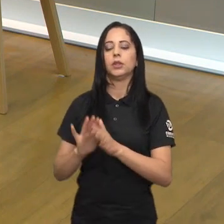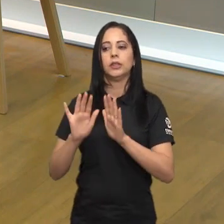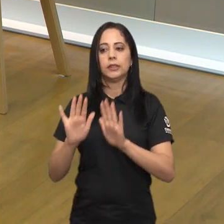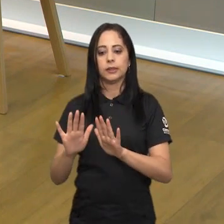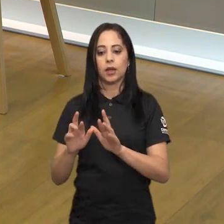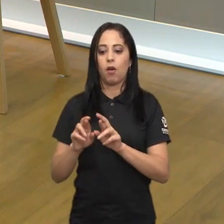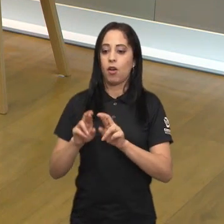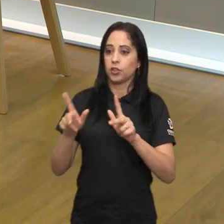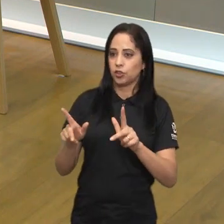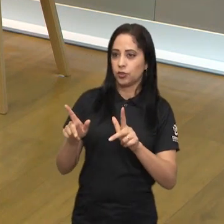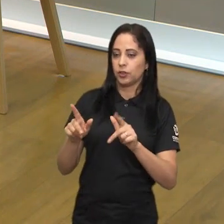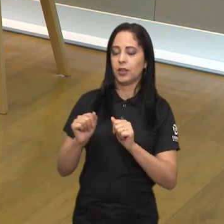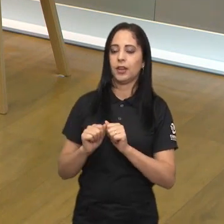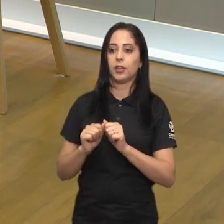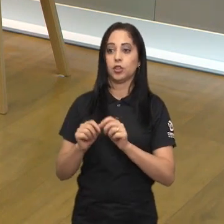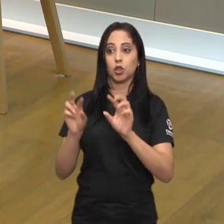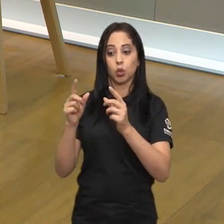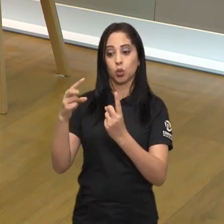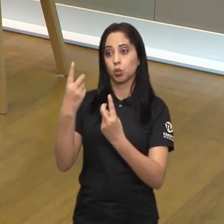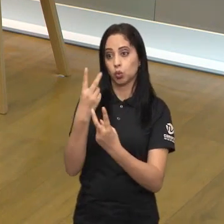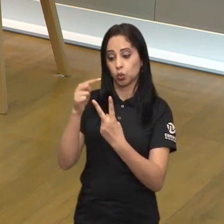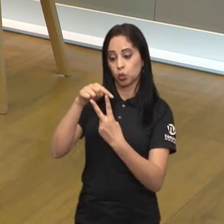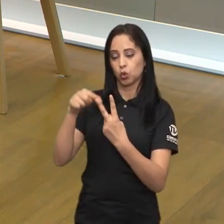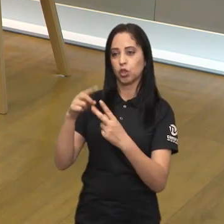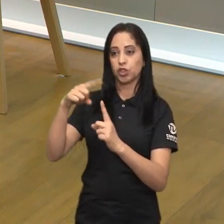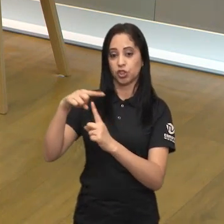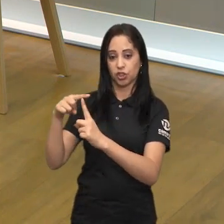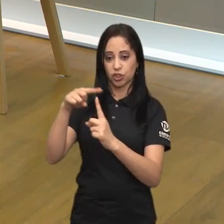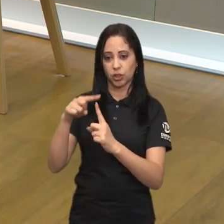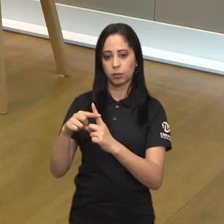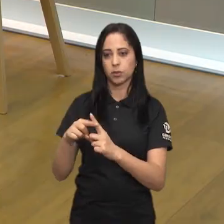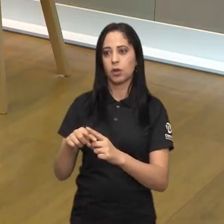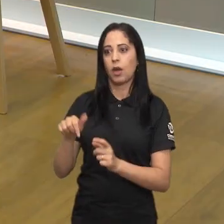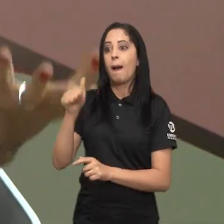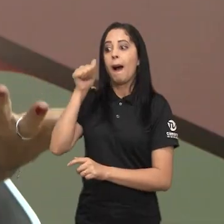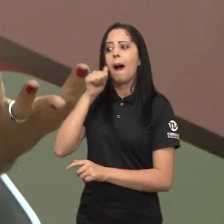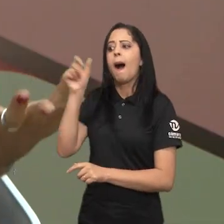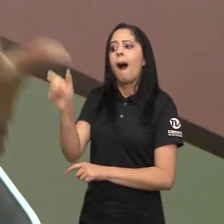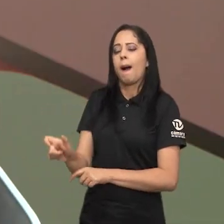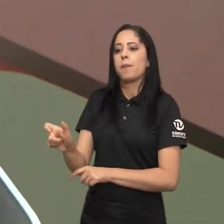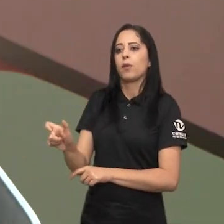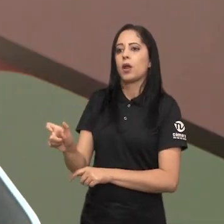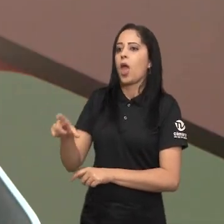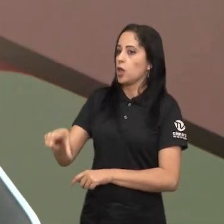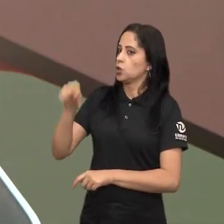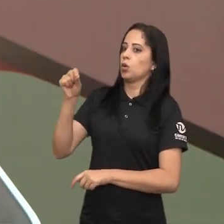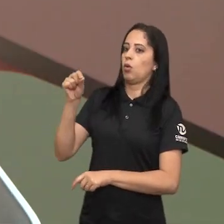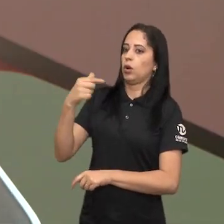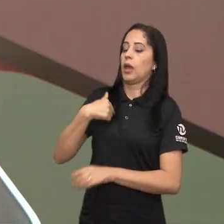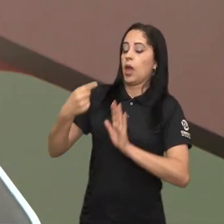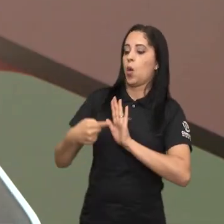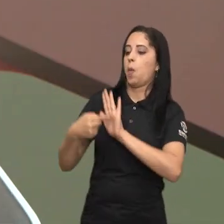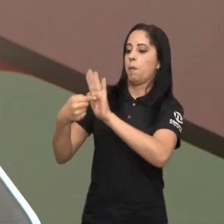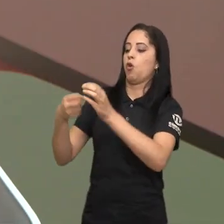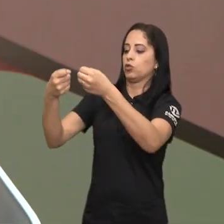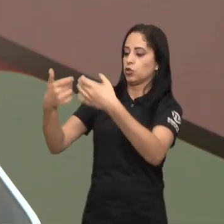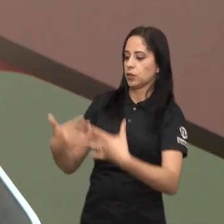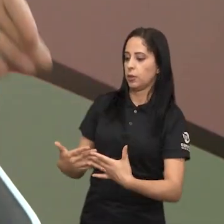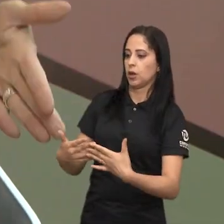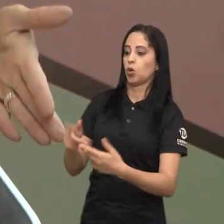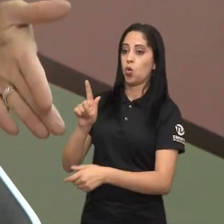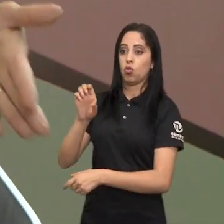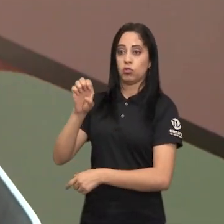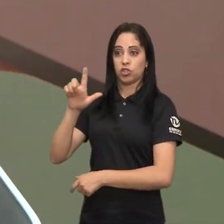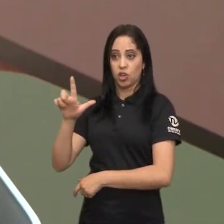Essa é a diferença dos implantes absorvíveis e não absorvíveis. E a mulher escolhe. Eu sempre dou a opção: usar